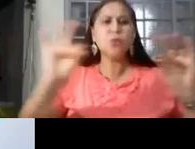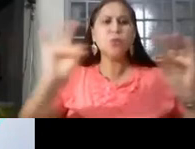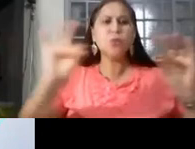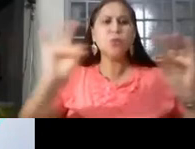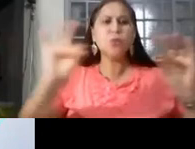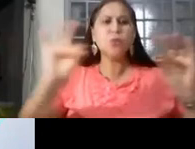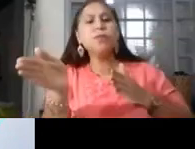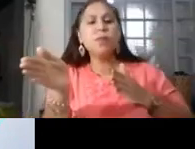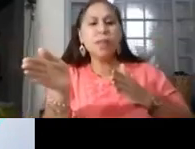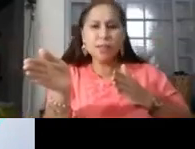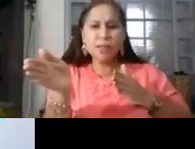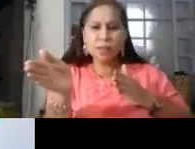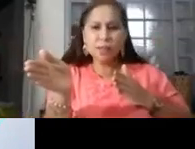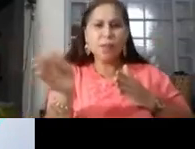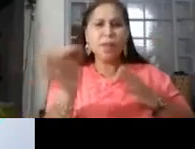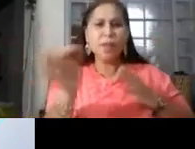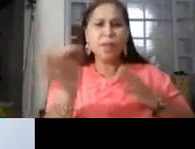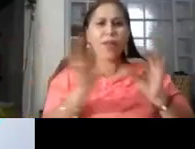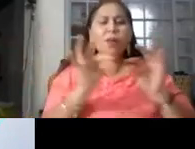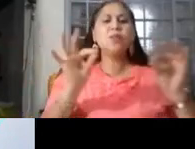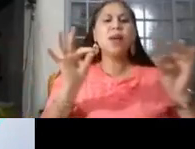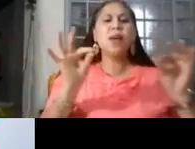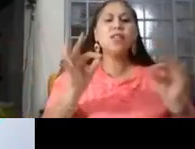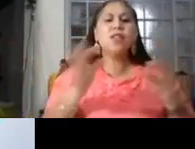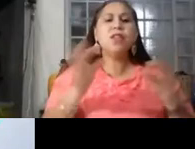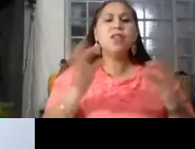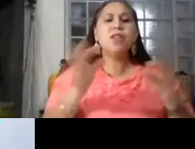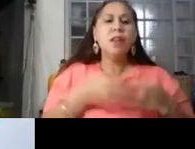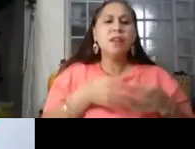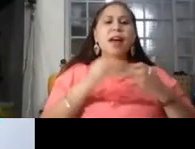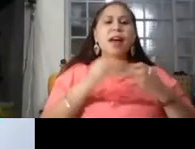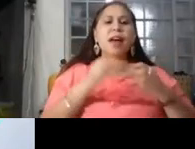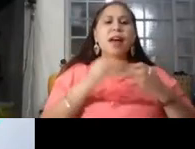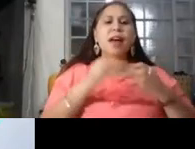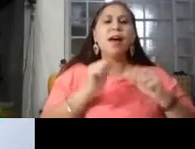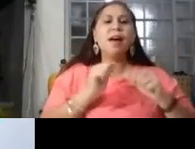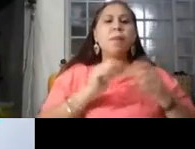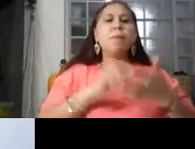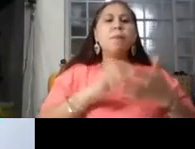corrente do funcionalismo, que no caso aí já entra a